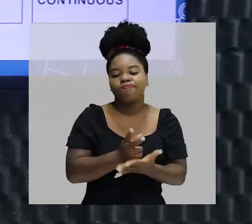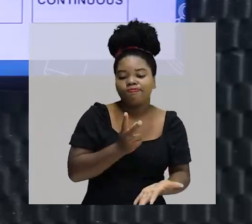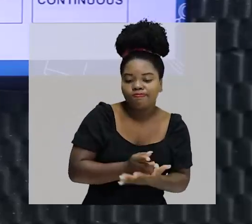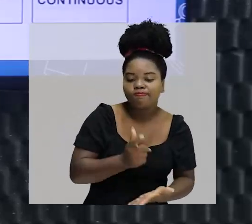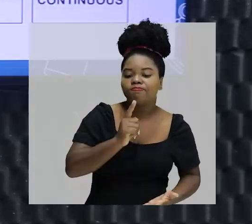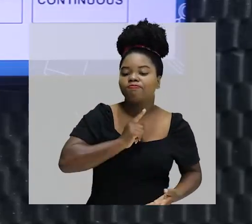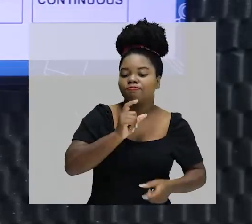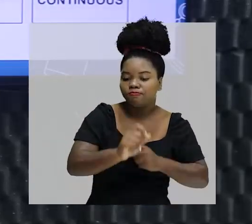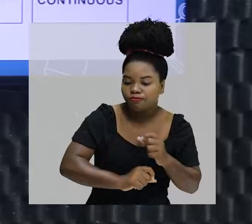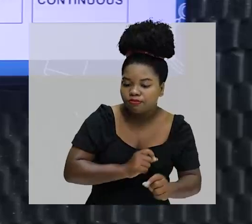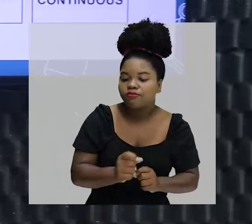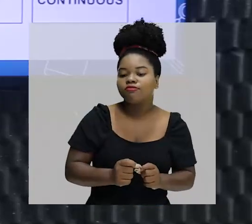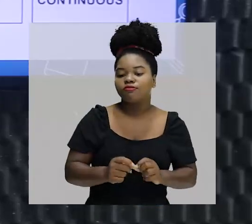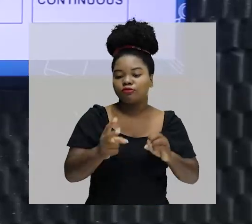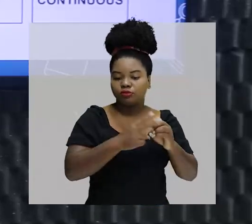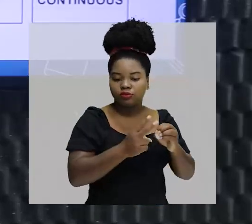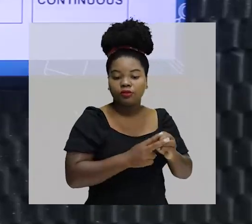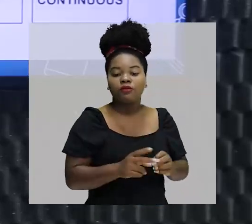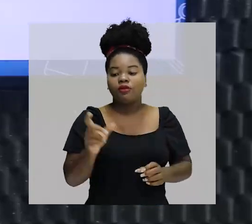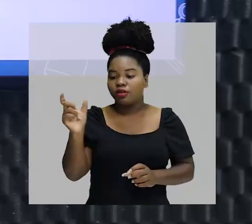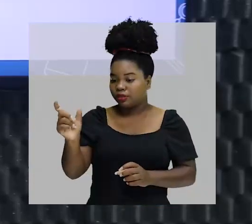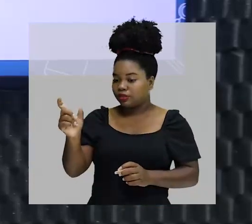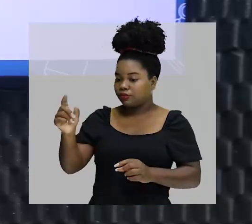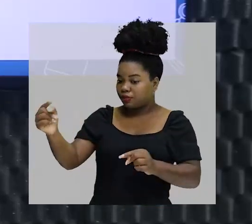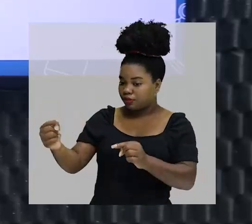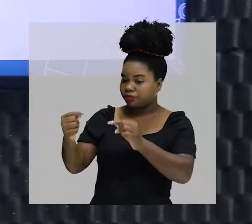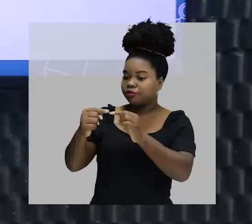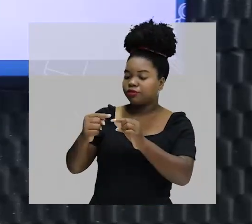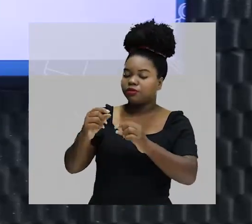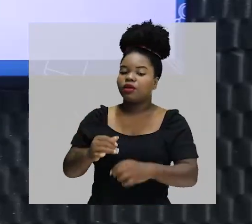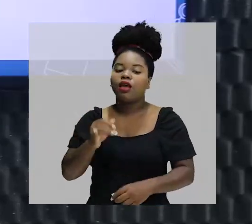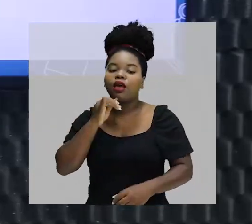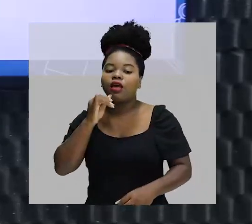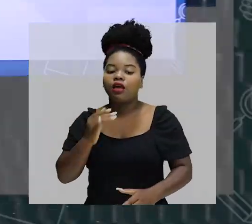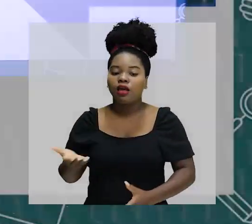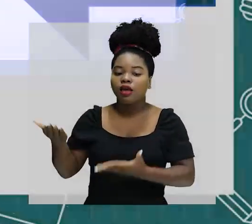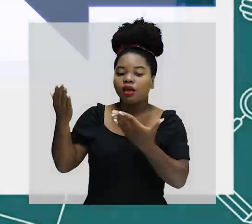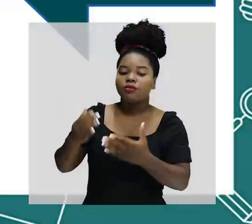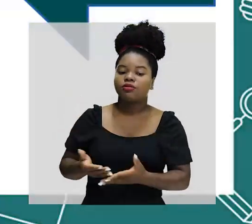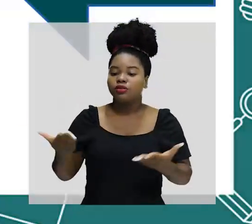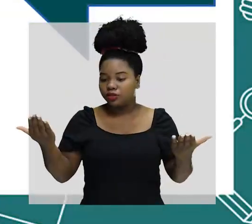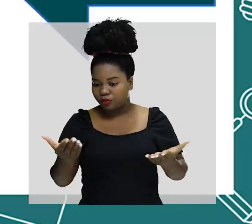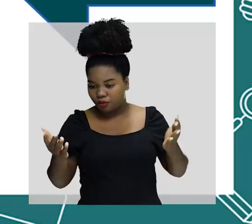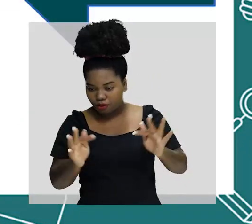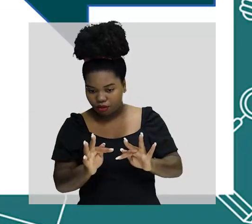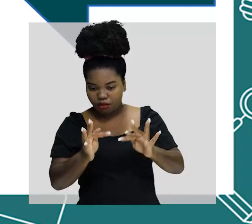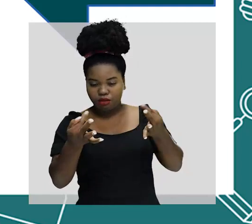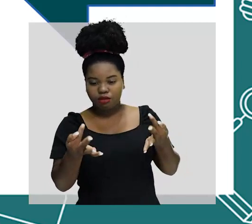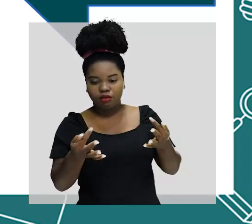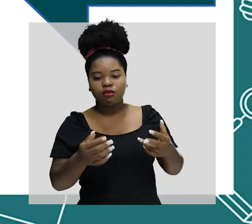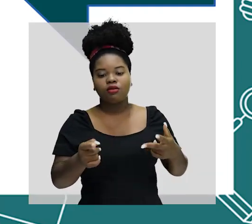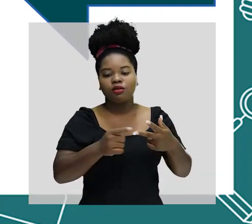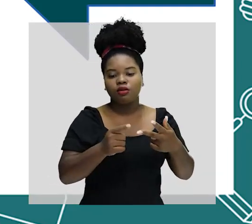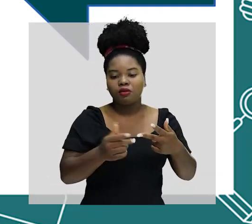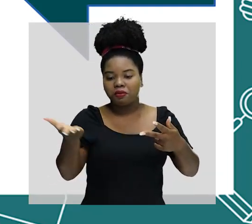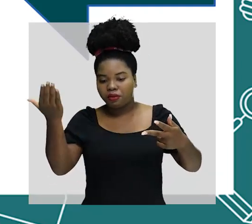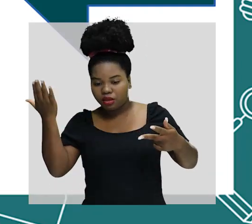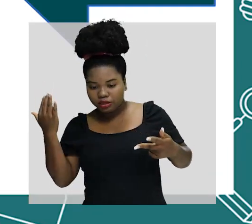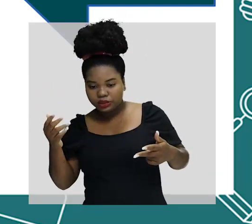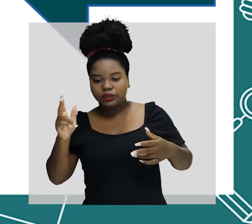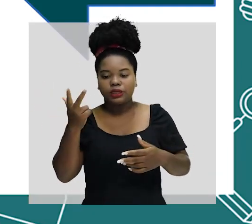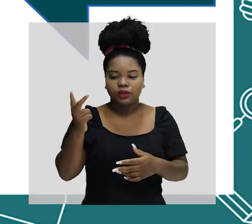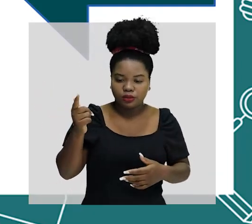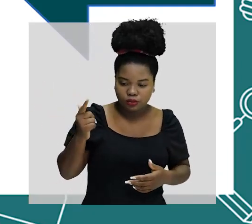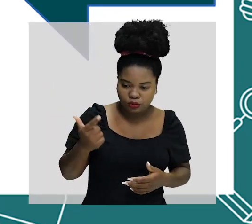de verbos, essas palavrinhas combinadas. Então, eu tenho, por exemplo, o presente simples, o passado contínuo,